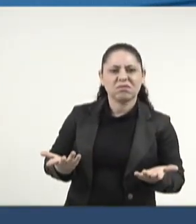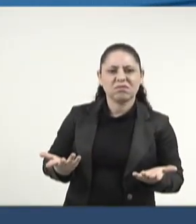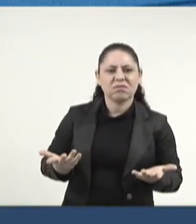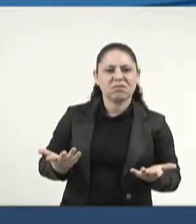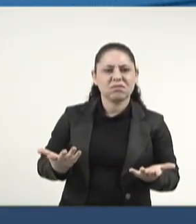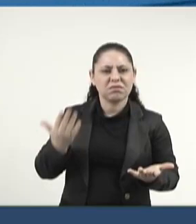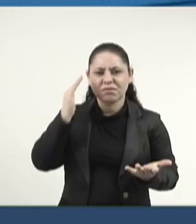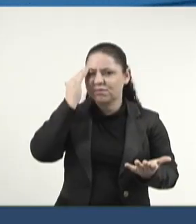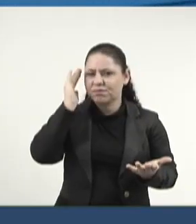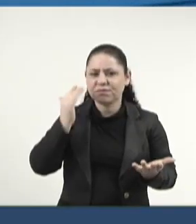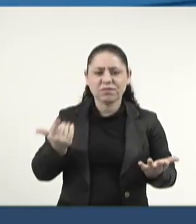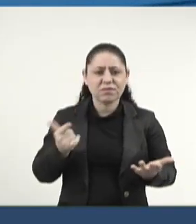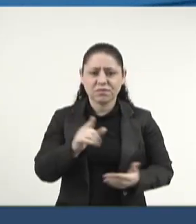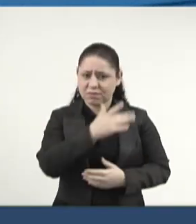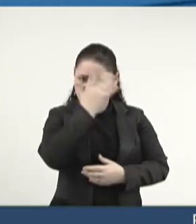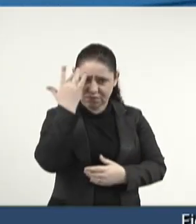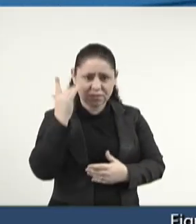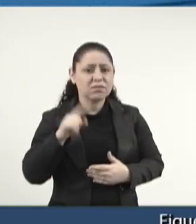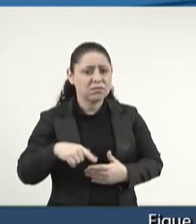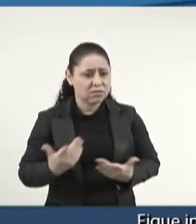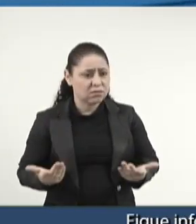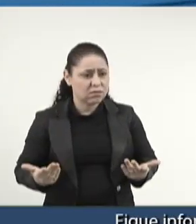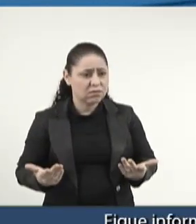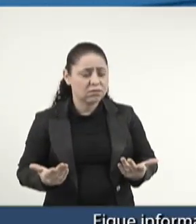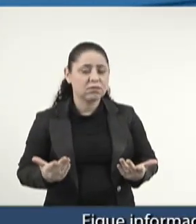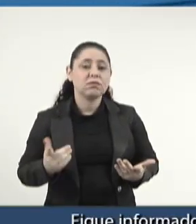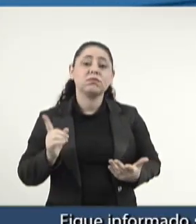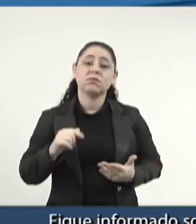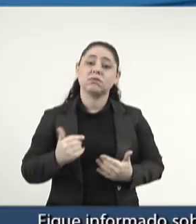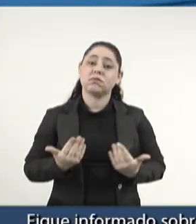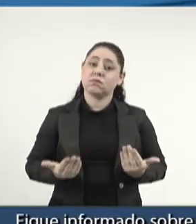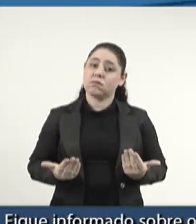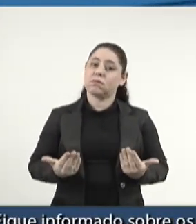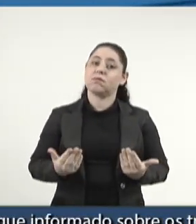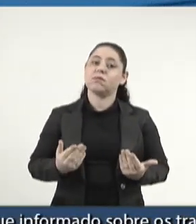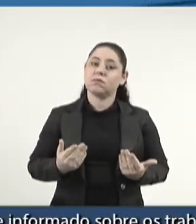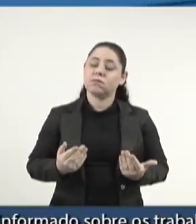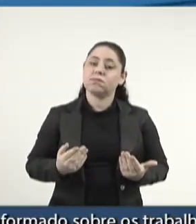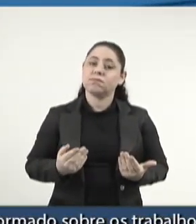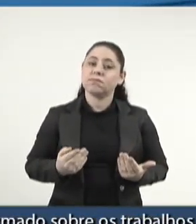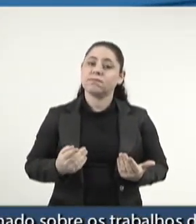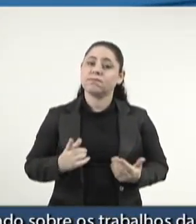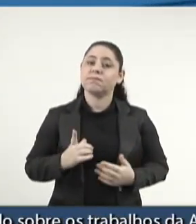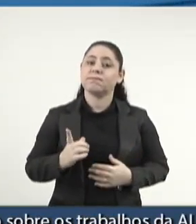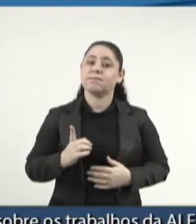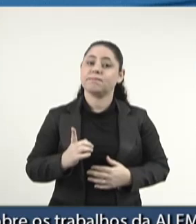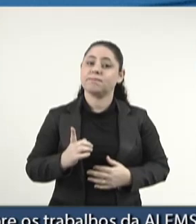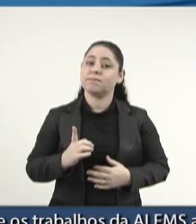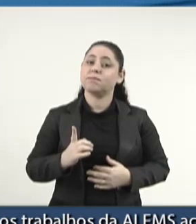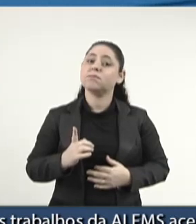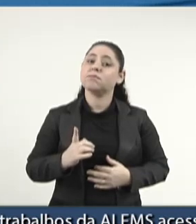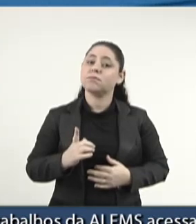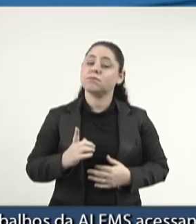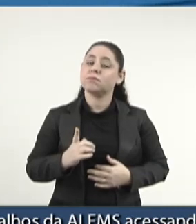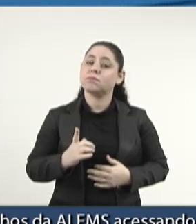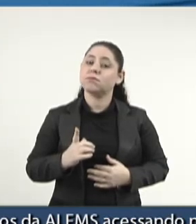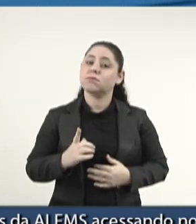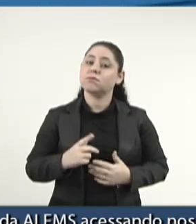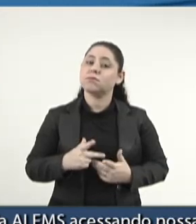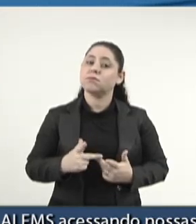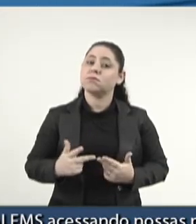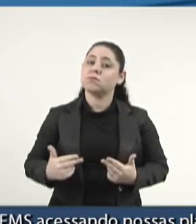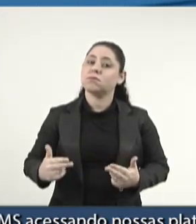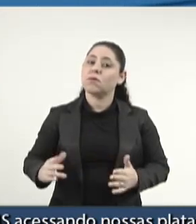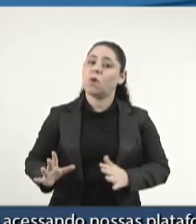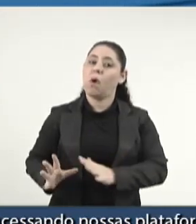é isso? Pelo que eu entendi, é isso? Então, isso aí tem falcatrua grossa